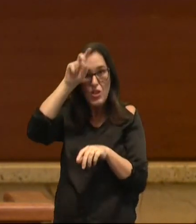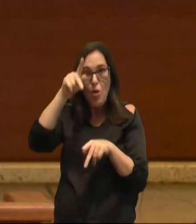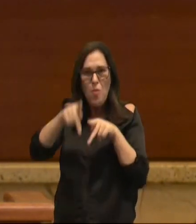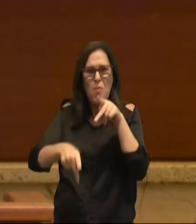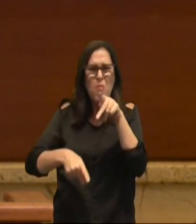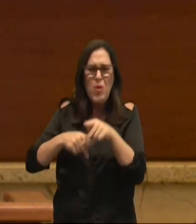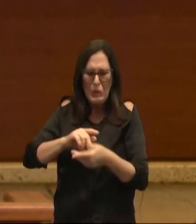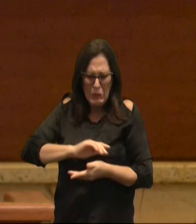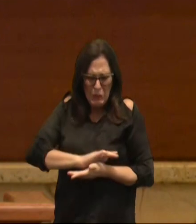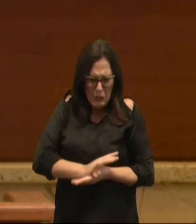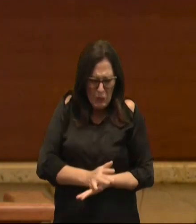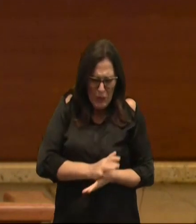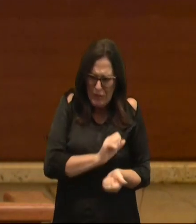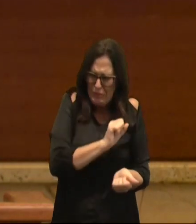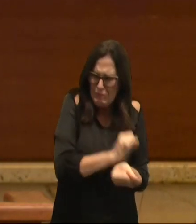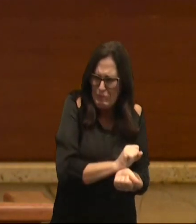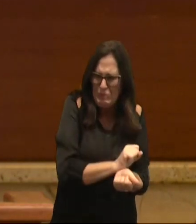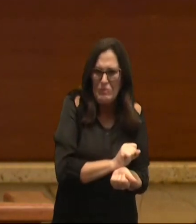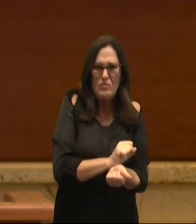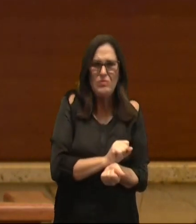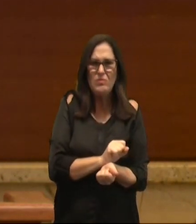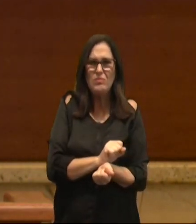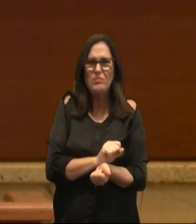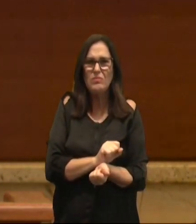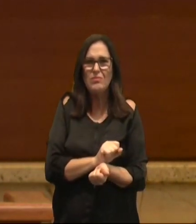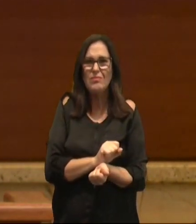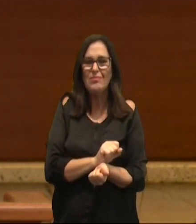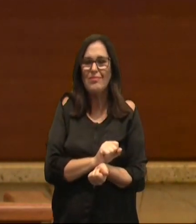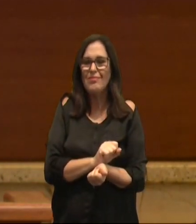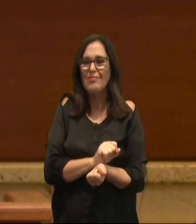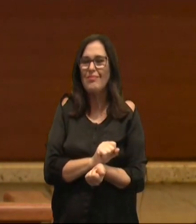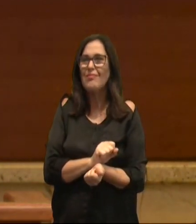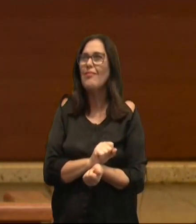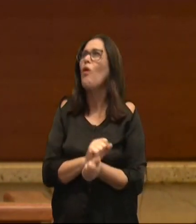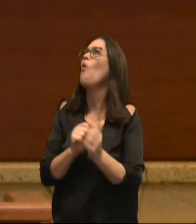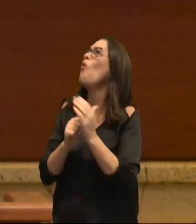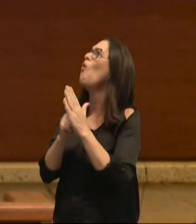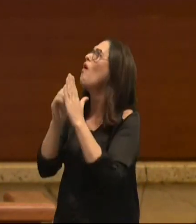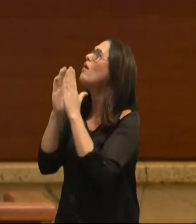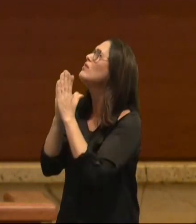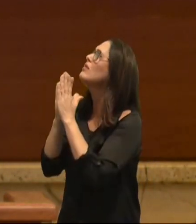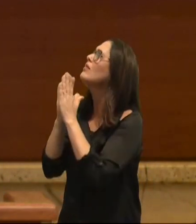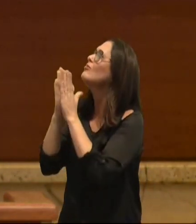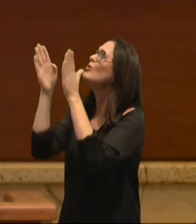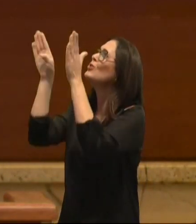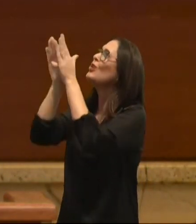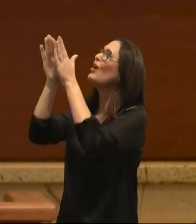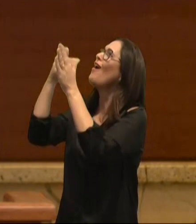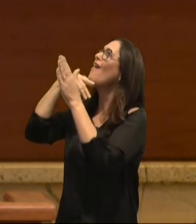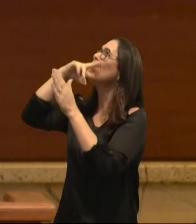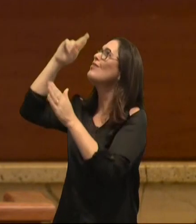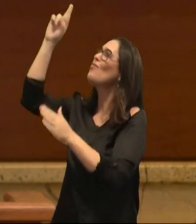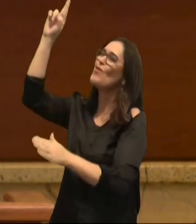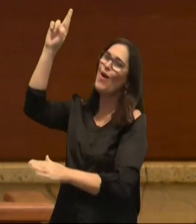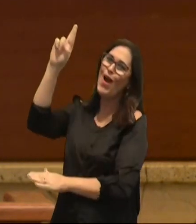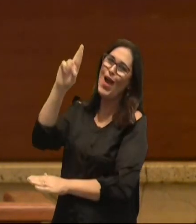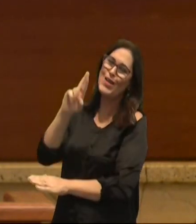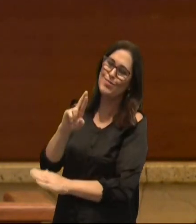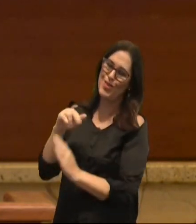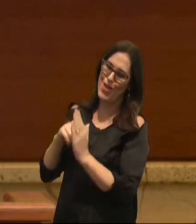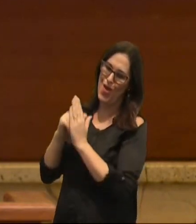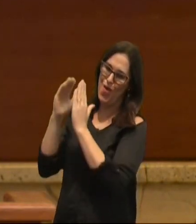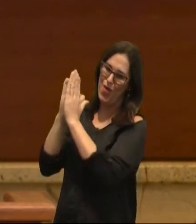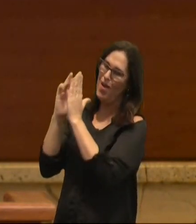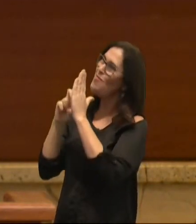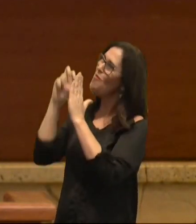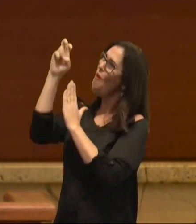povo oprimido pelas mãos de Faraó, aquelas orações chegaram ao Senhor, e Deus ouviu o clamor. Por